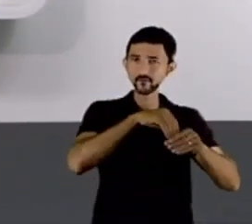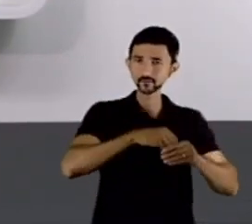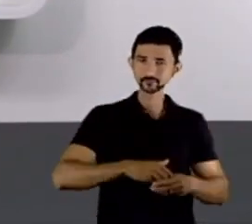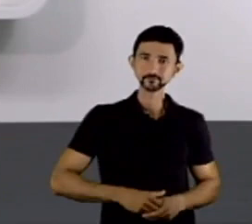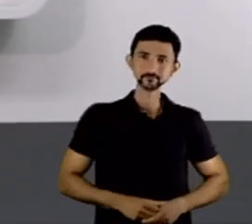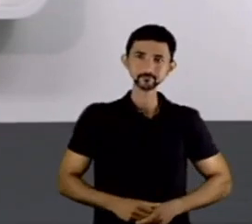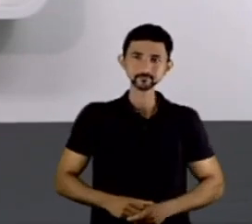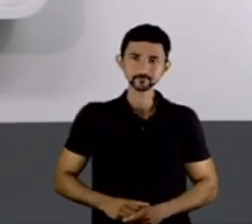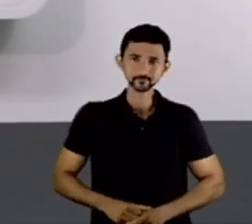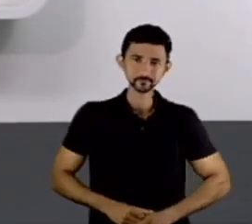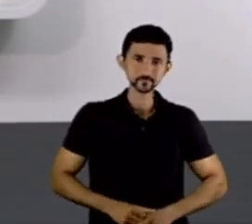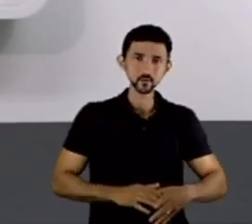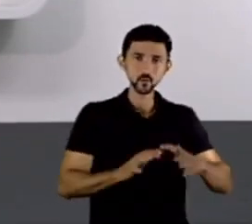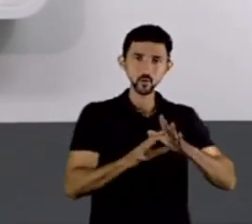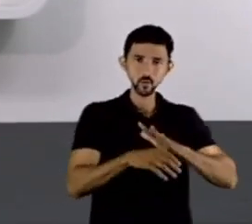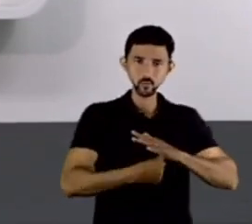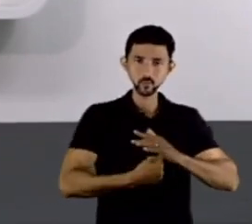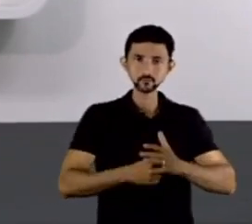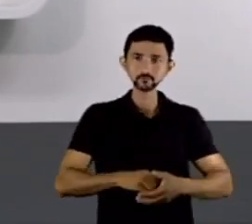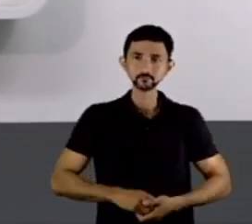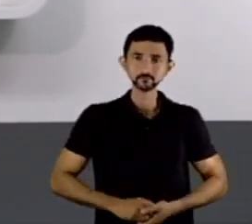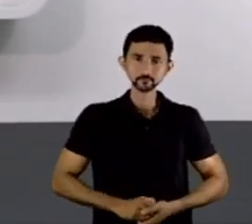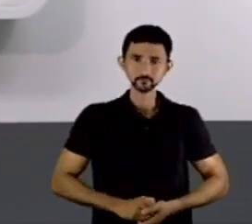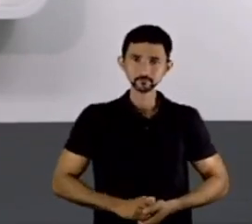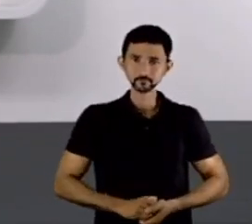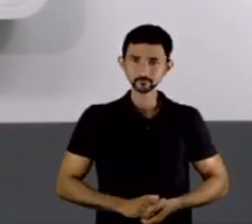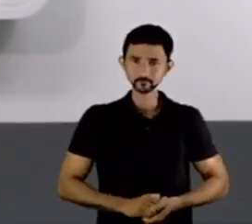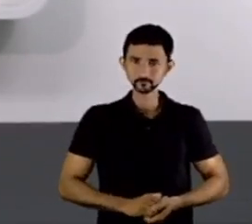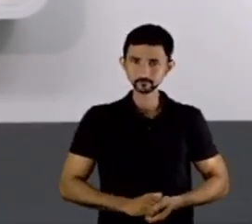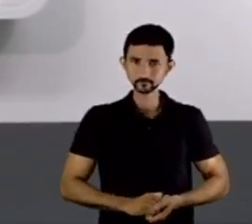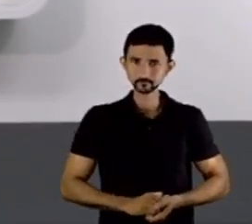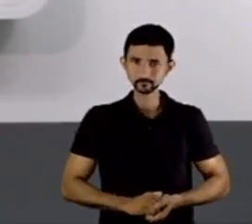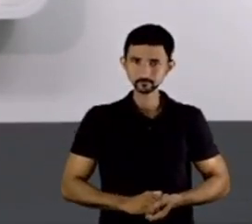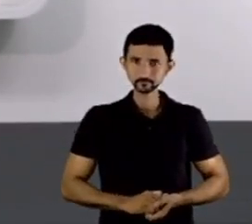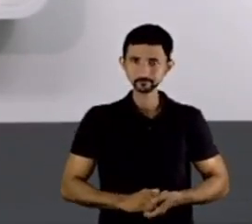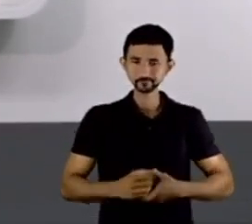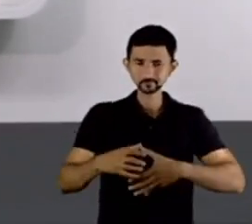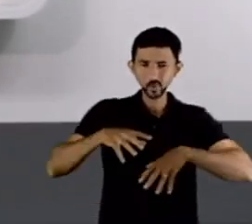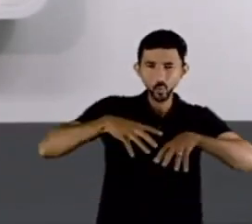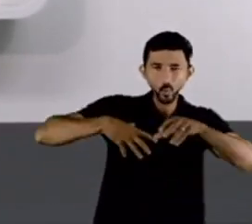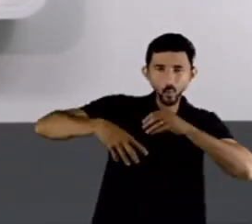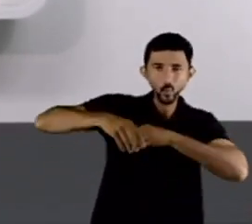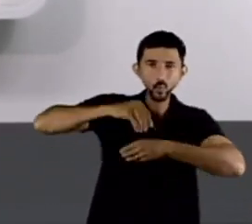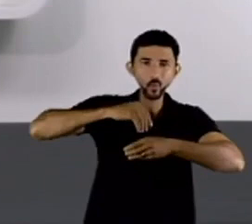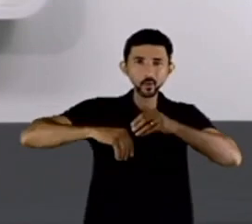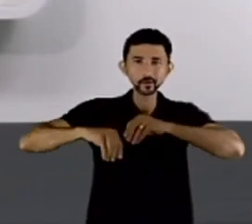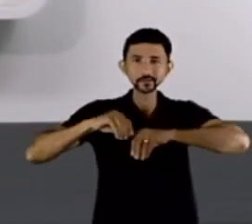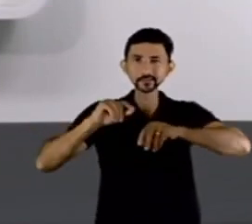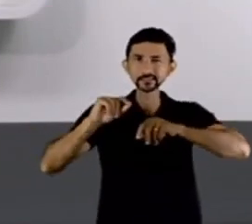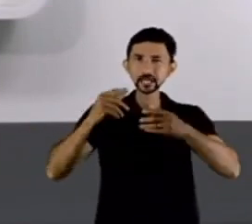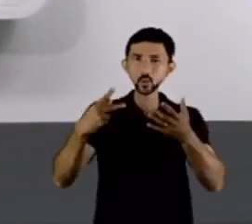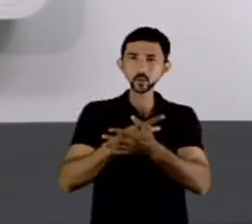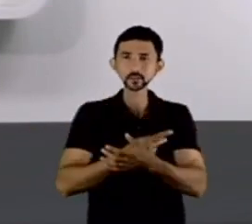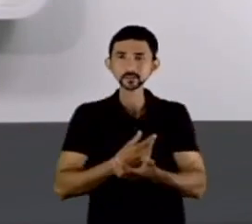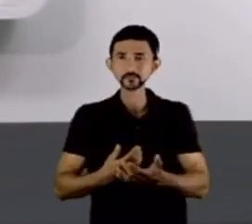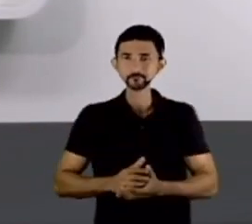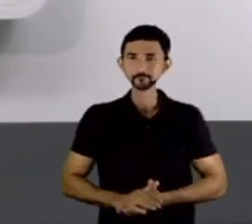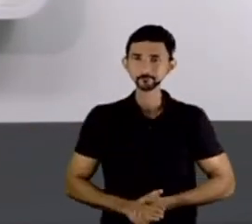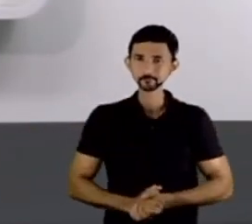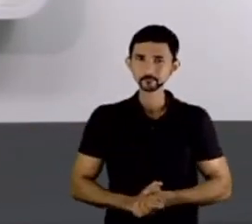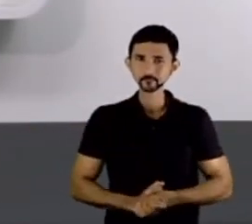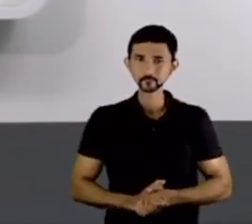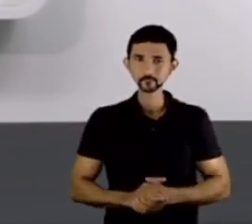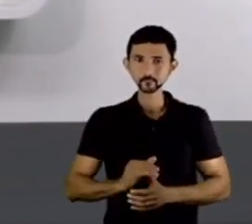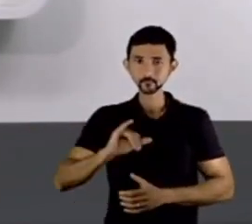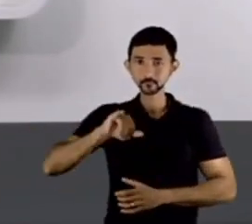na verdade foram fraudadas, tá? E no meio disso tudo, João Pessoa é